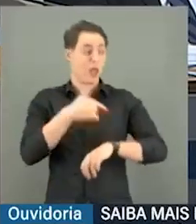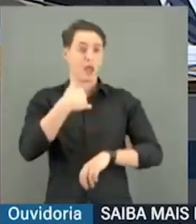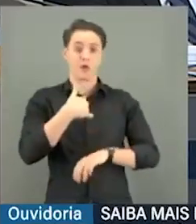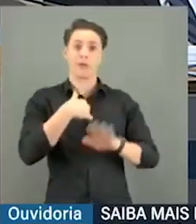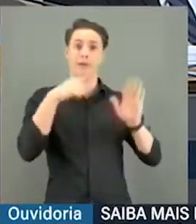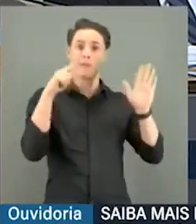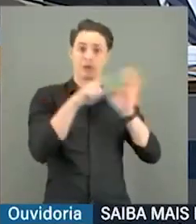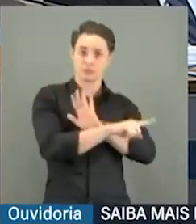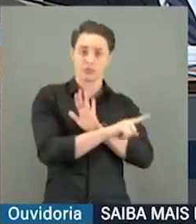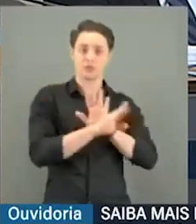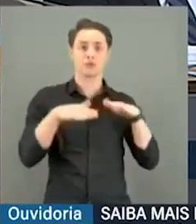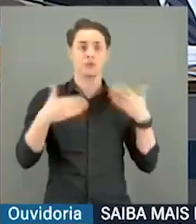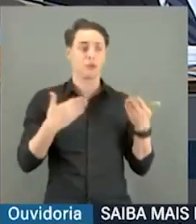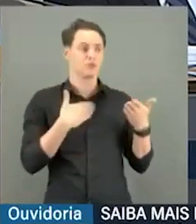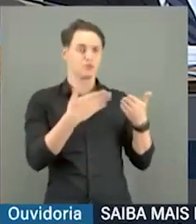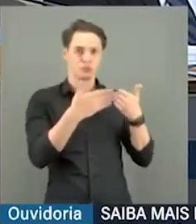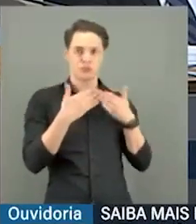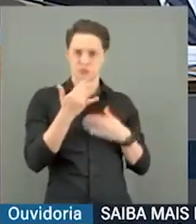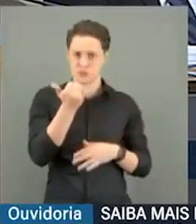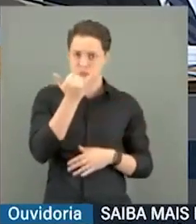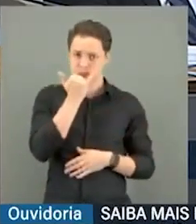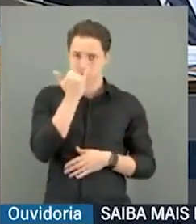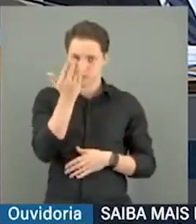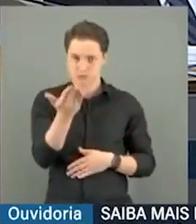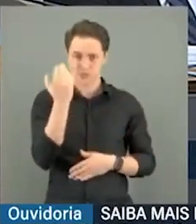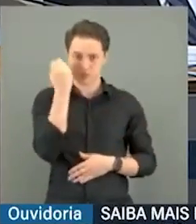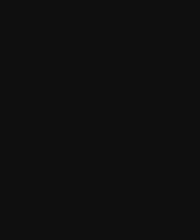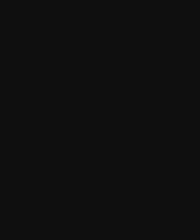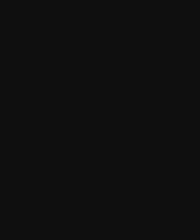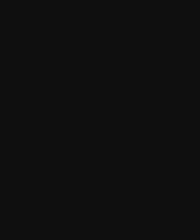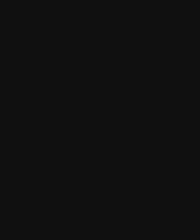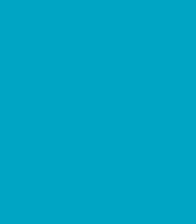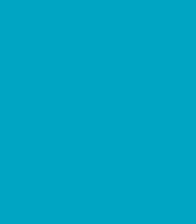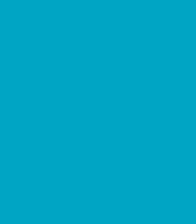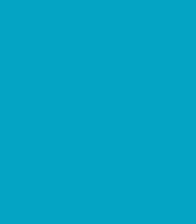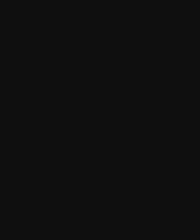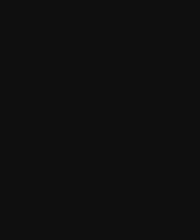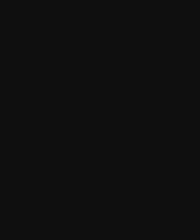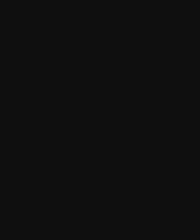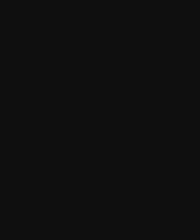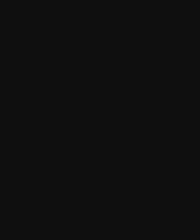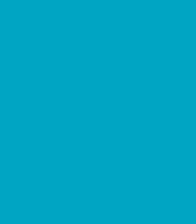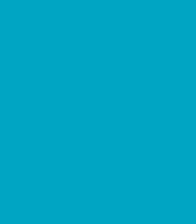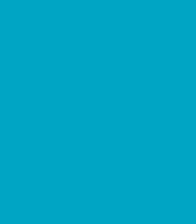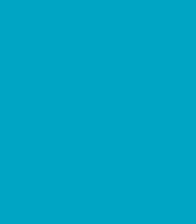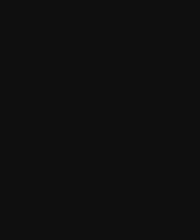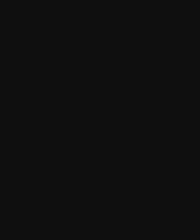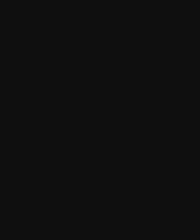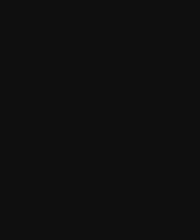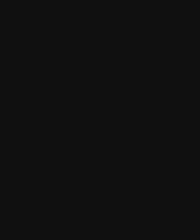abordei, portanto, eu peço desculpas à senhora, senadora. Por favor, continue.